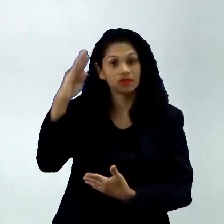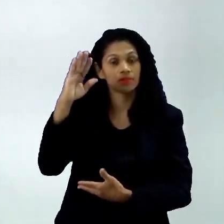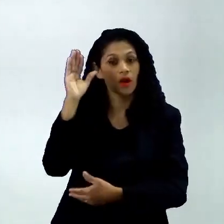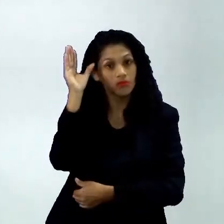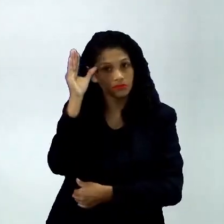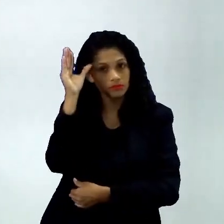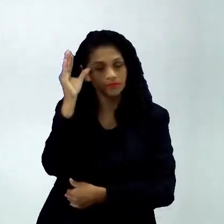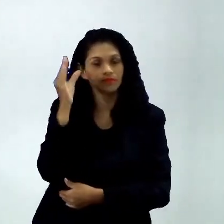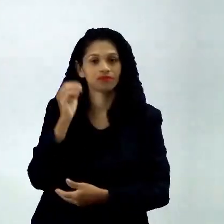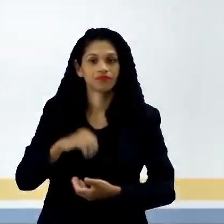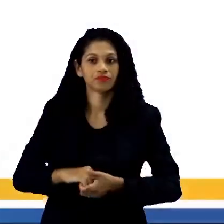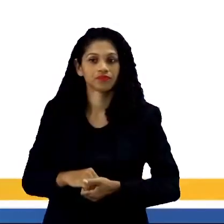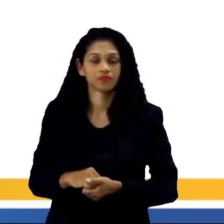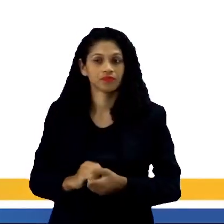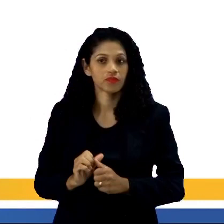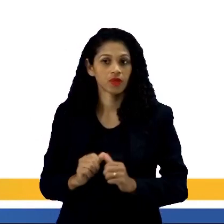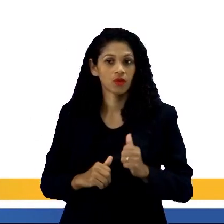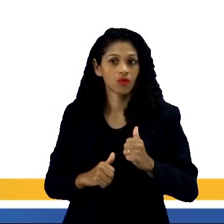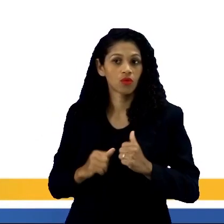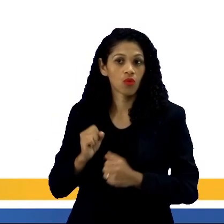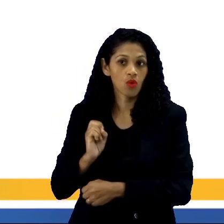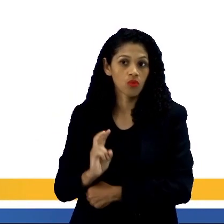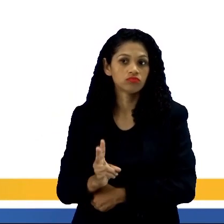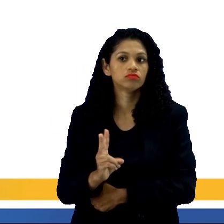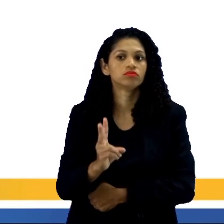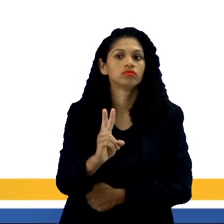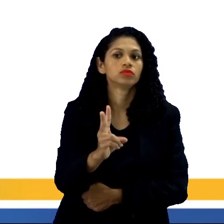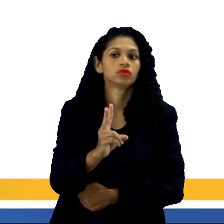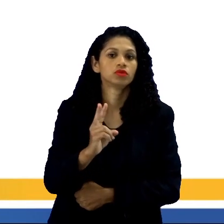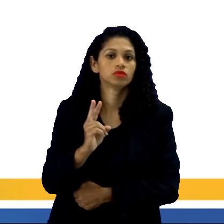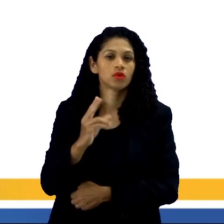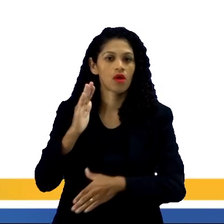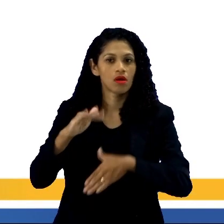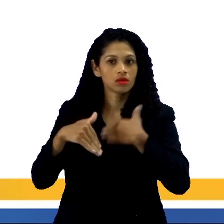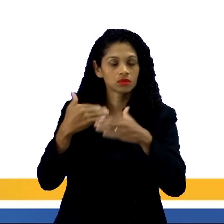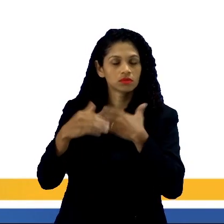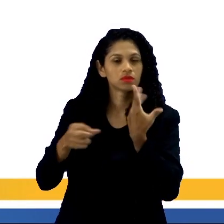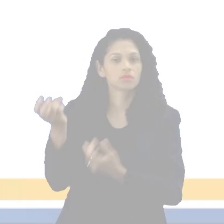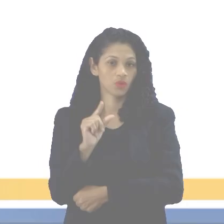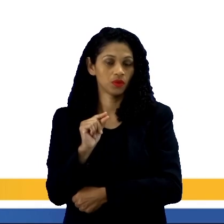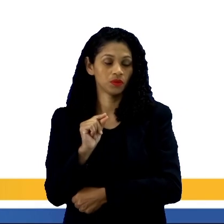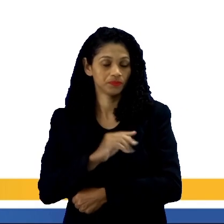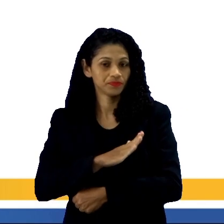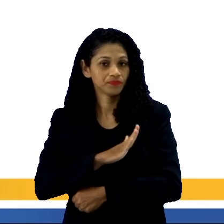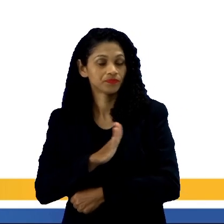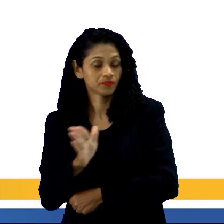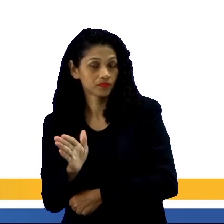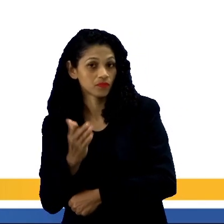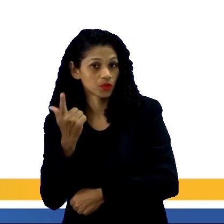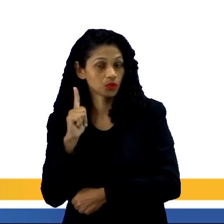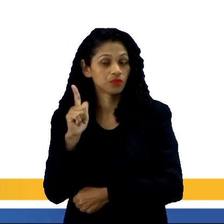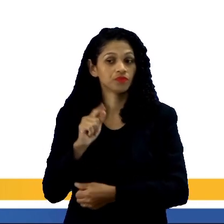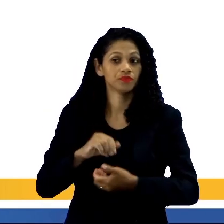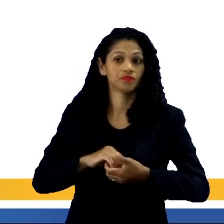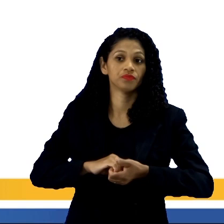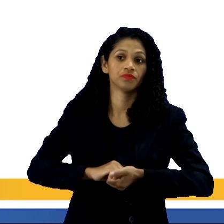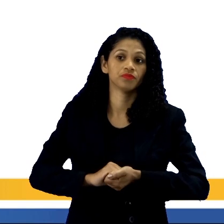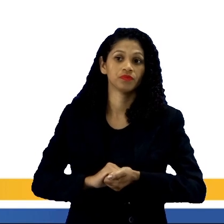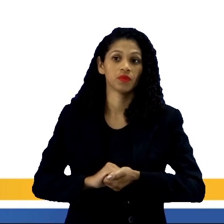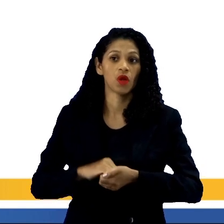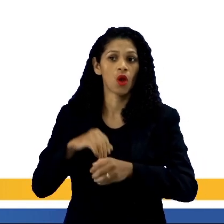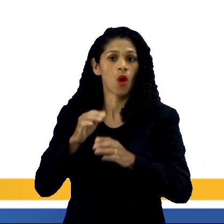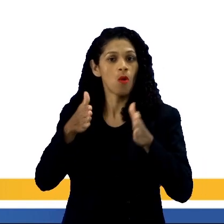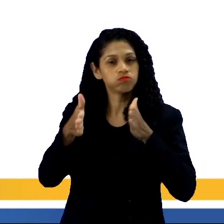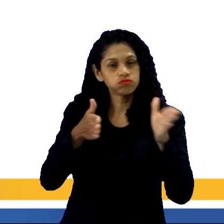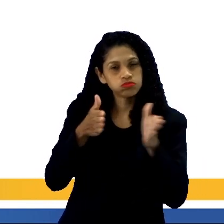Então, entendido isso, a gente avança um pouco ainda na construção histórica. Ademais, em detrimento do período